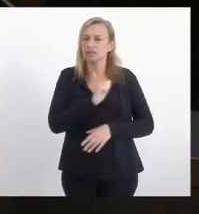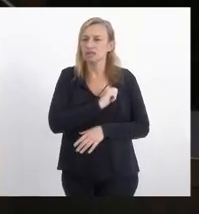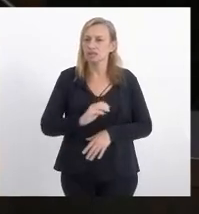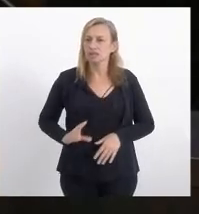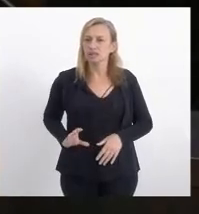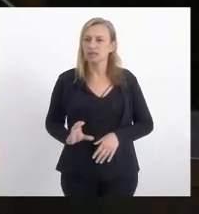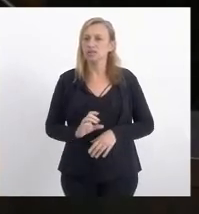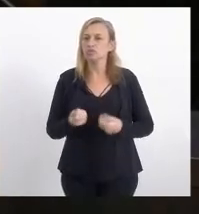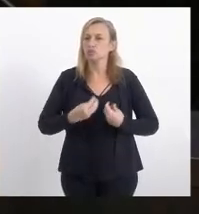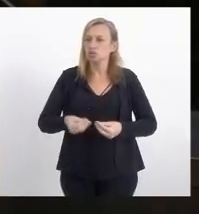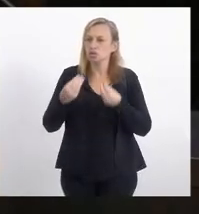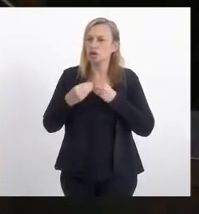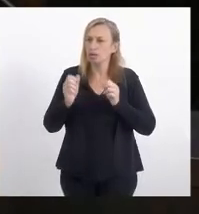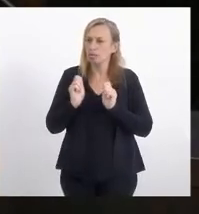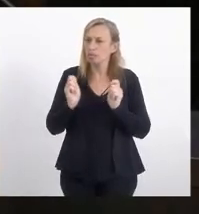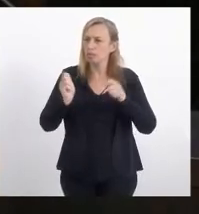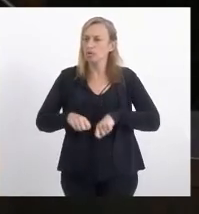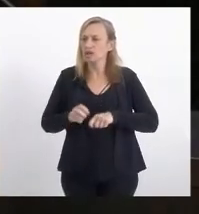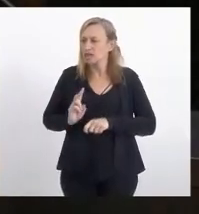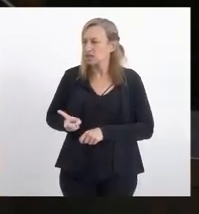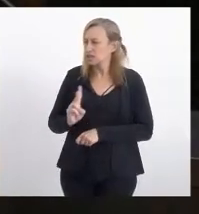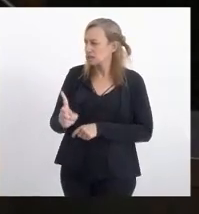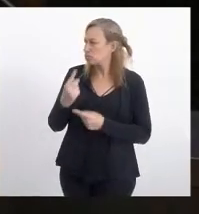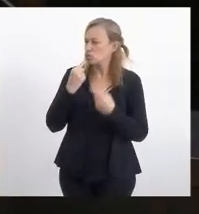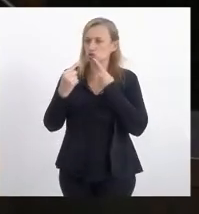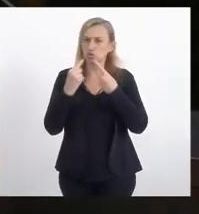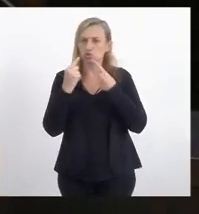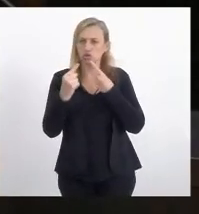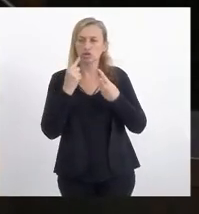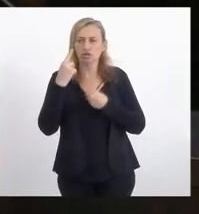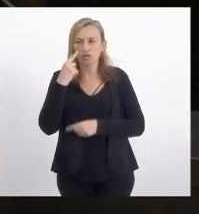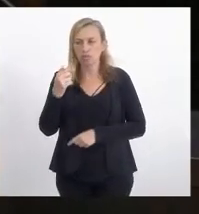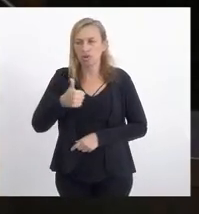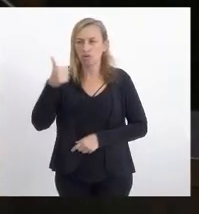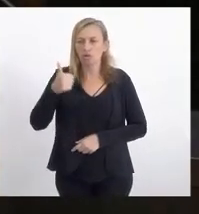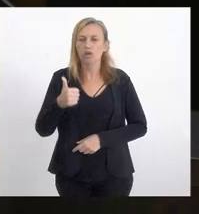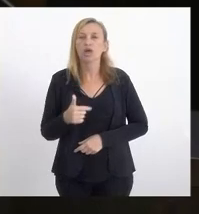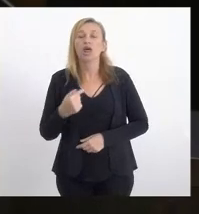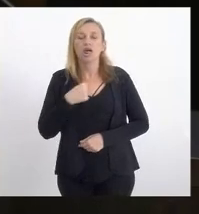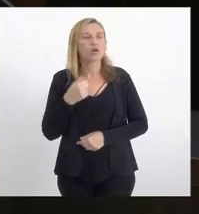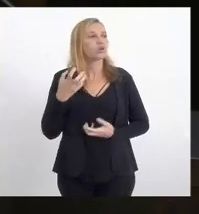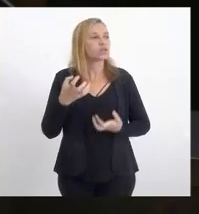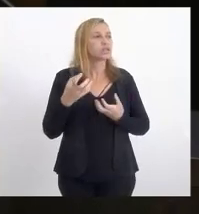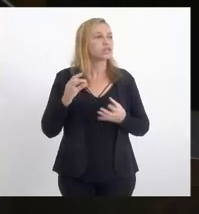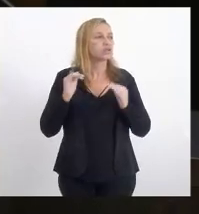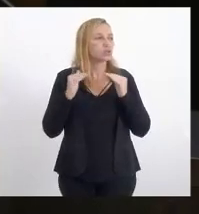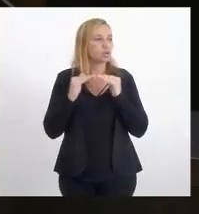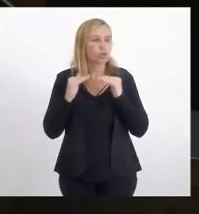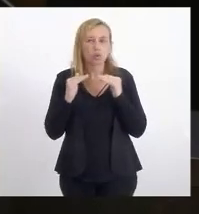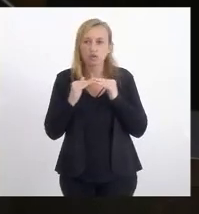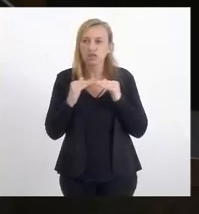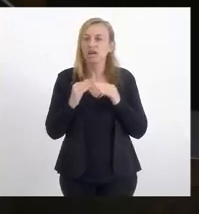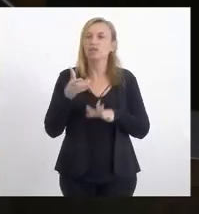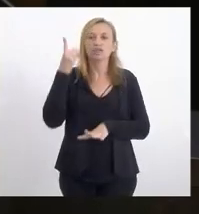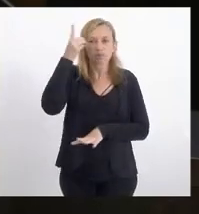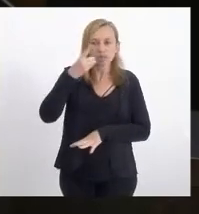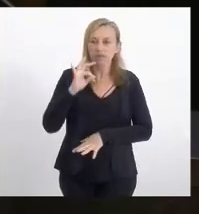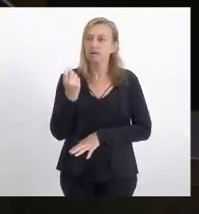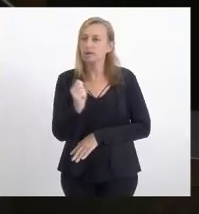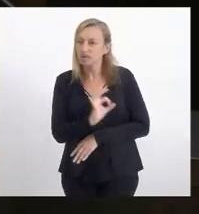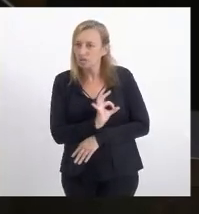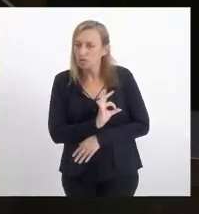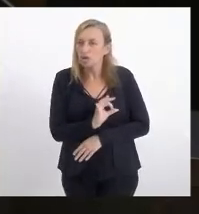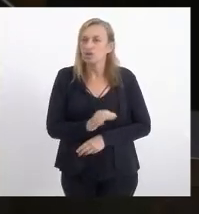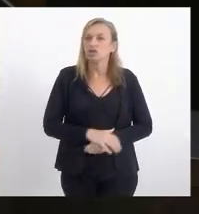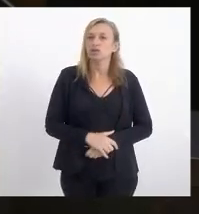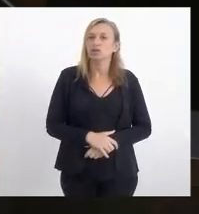que nos dá possibilidades sempre de D e eu queria concordar com a deputada Martha